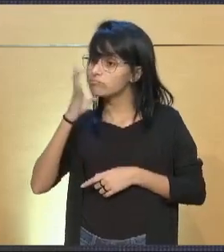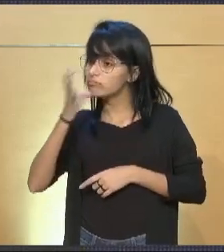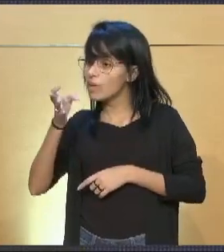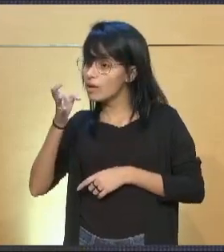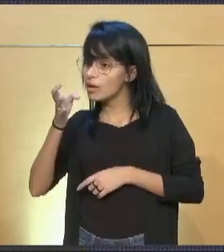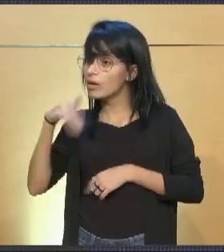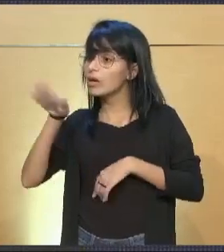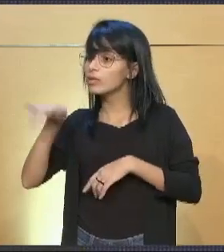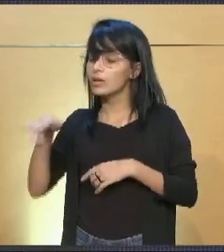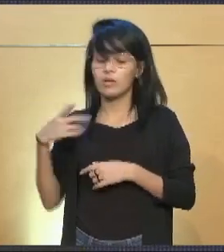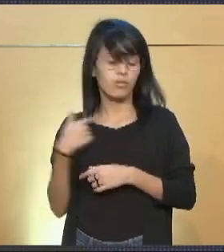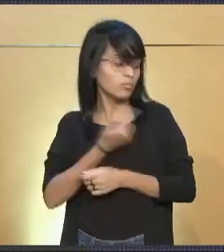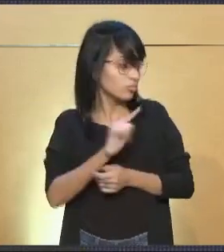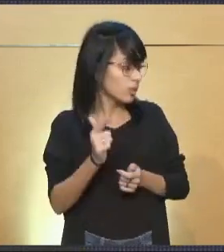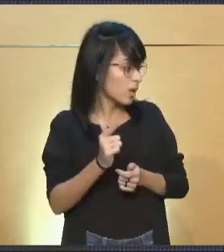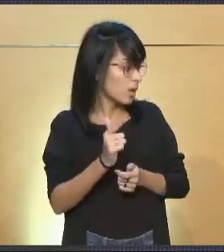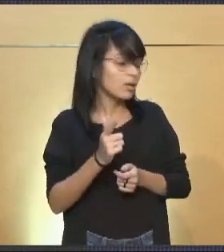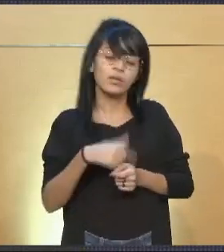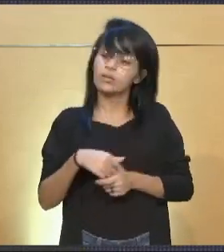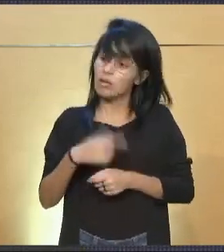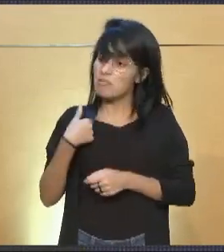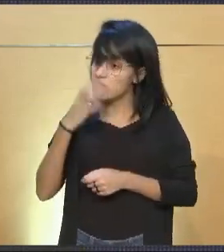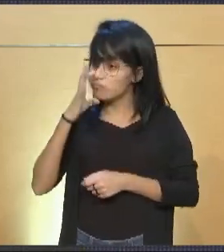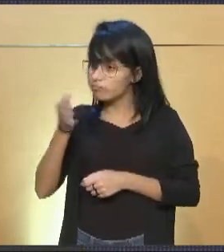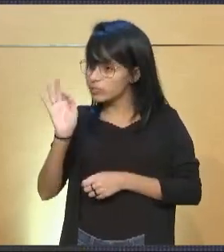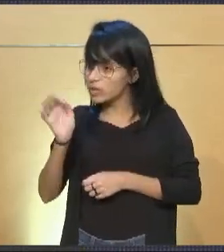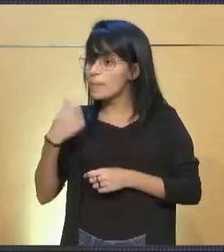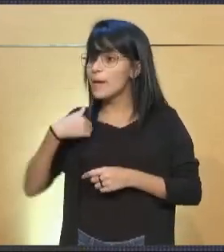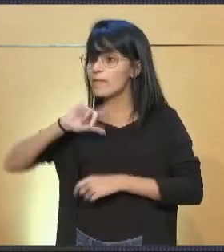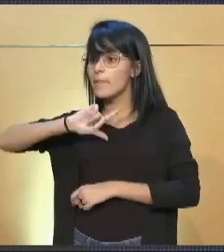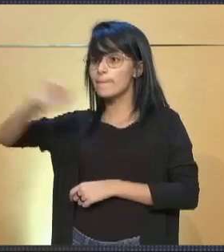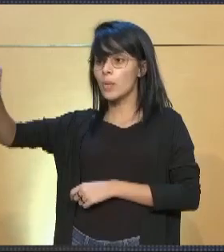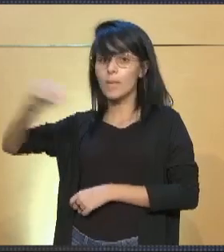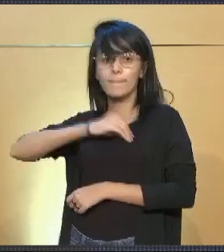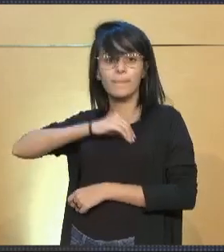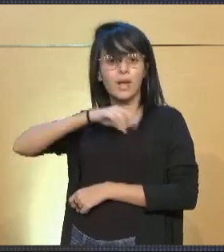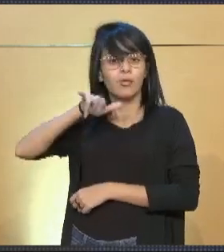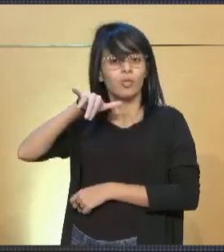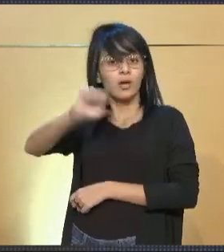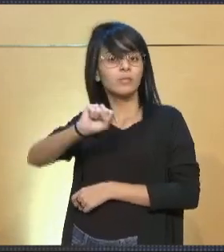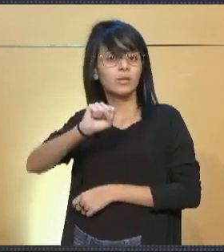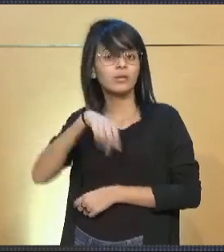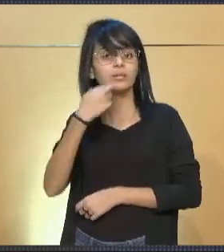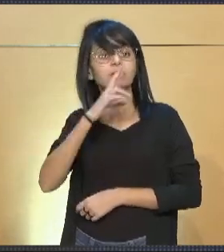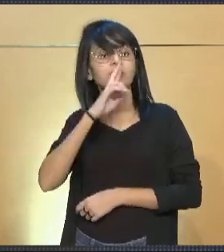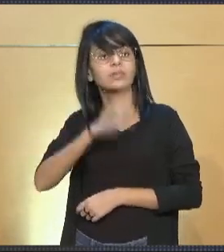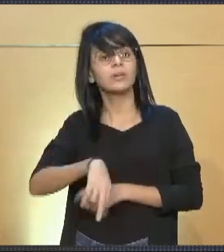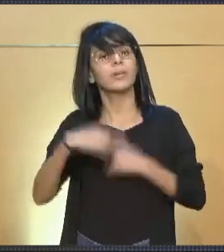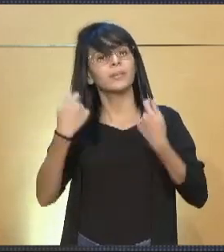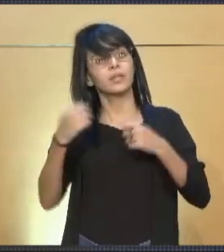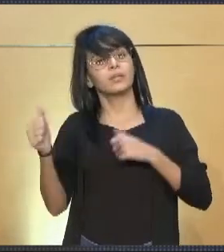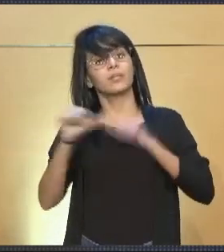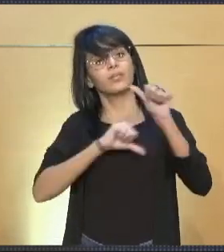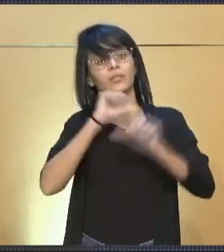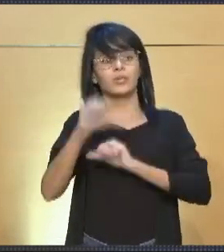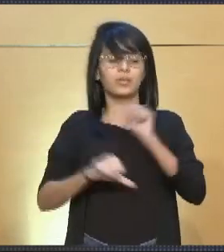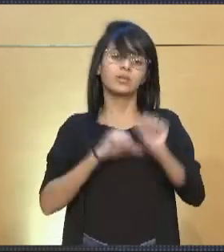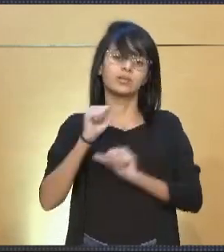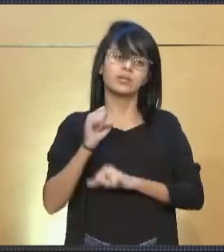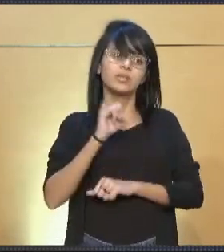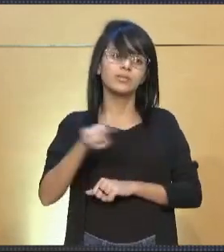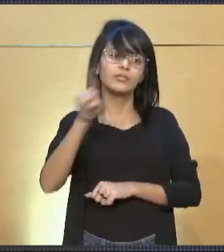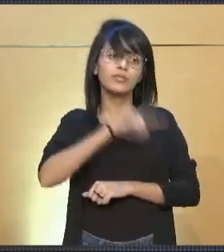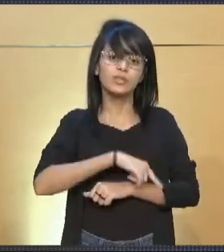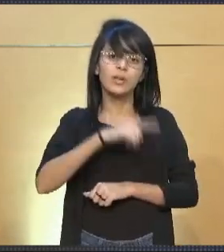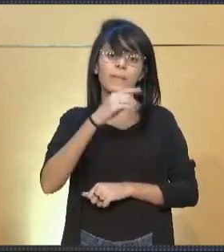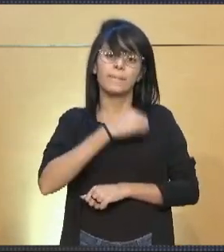acuso, mas saia daqui e não peques mais. A nossa resposta tem que ser uma resposta de mudança. Se você pecou